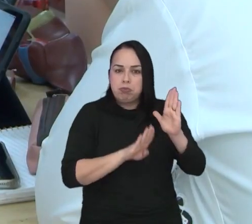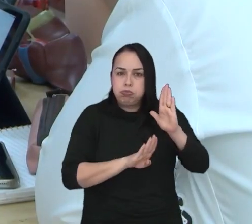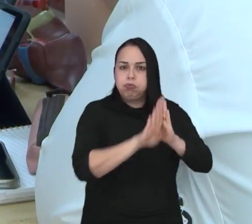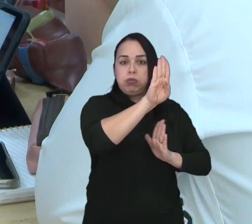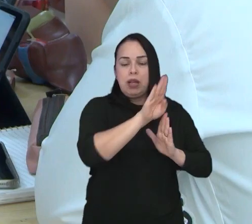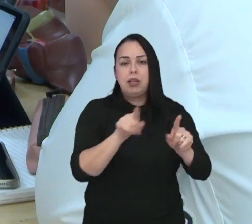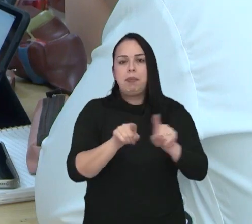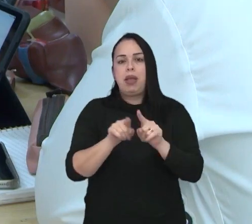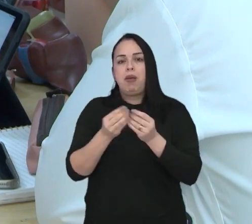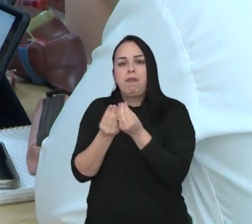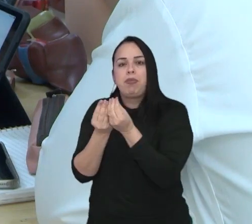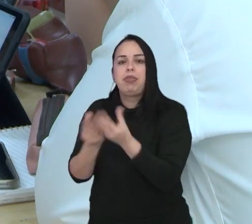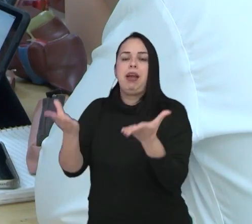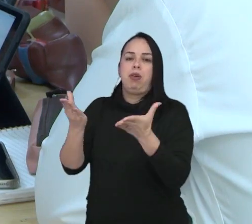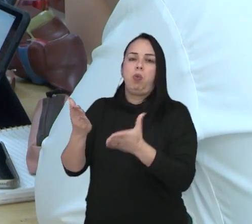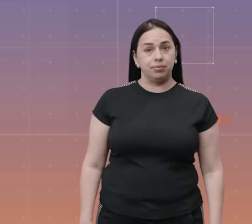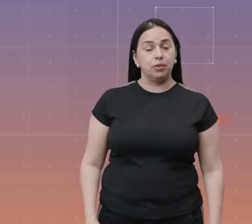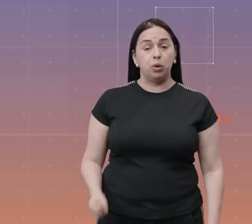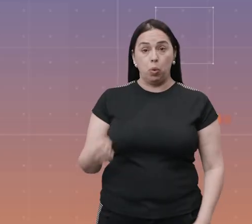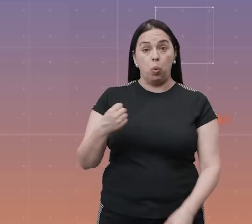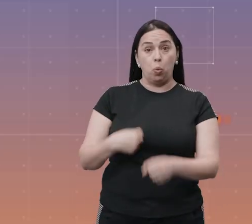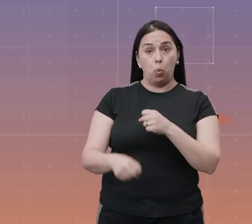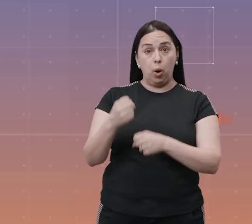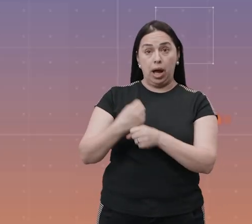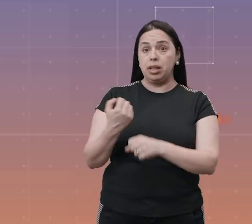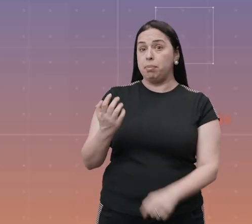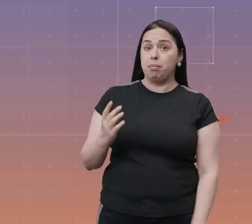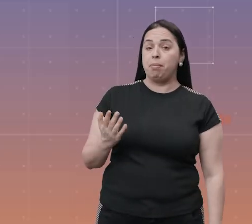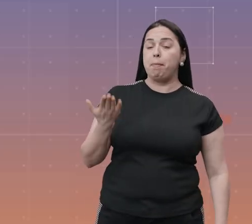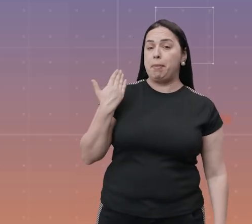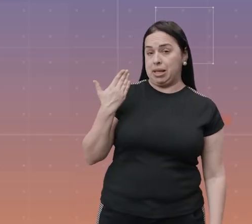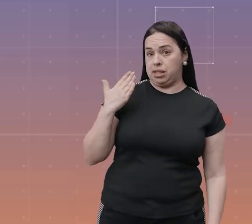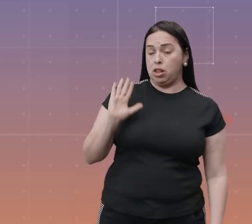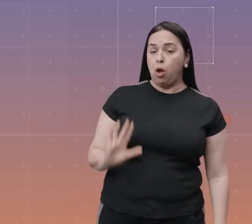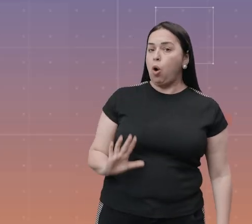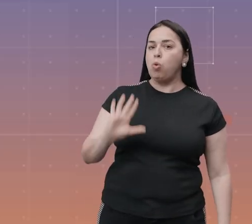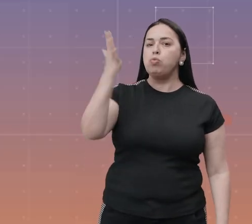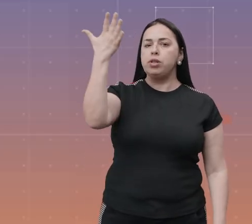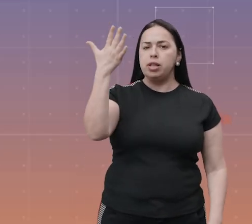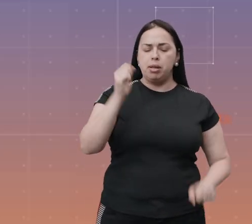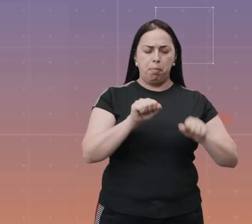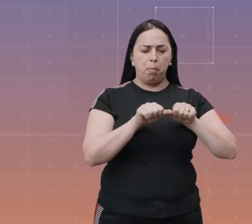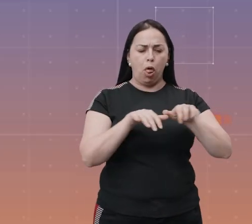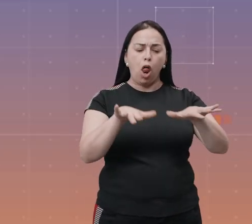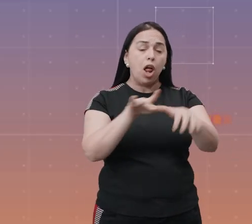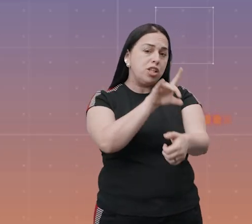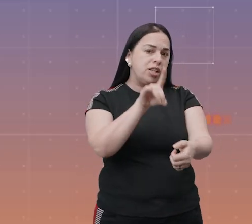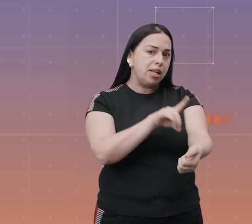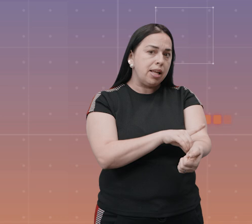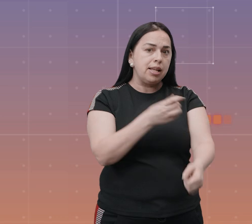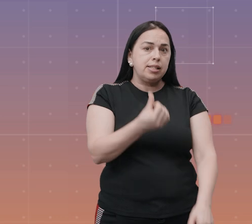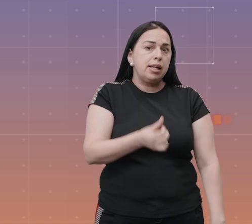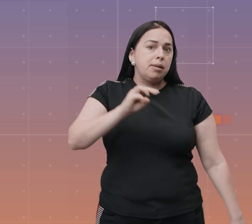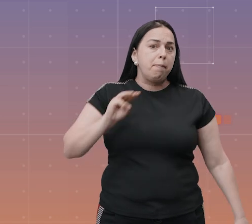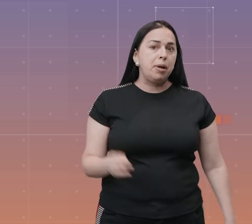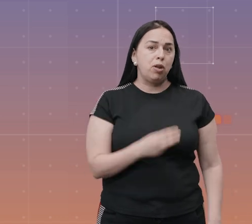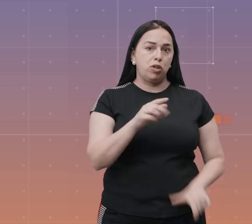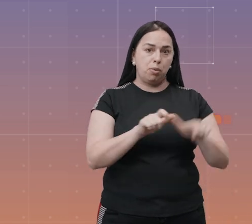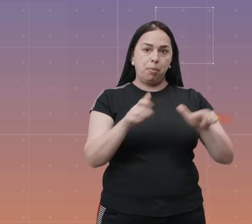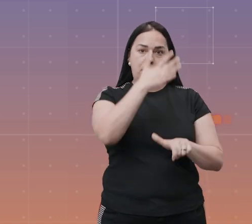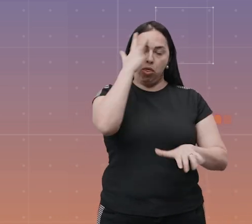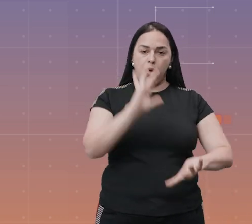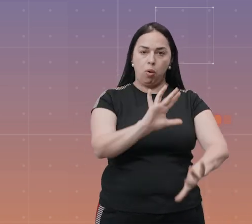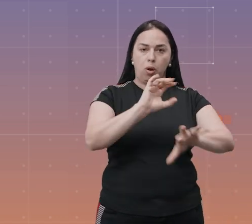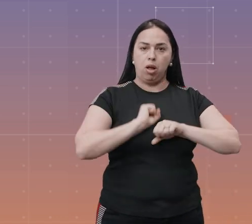mais qualidade de vida à população. E em 2024, o Brasil enfrentou uma epidemia de dengue com mais de 6